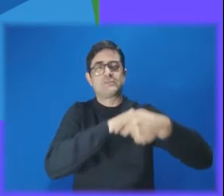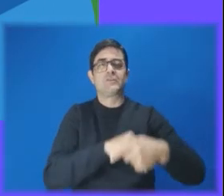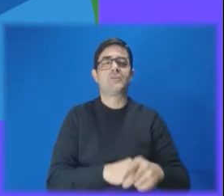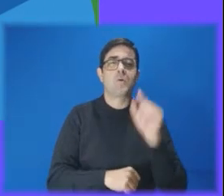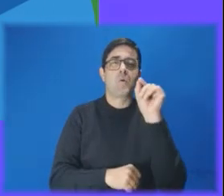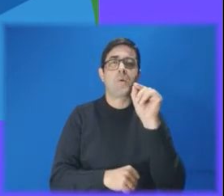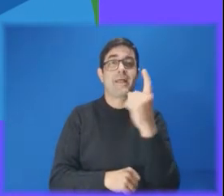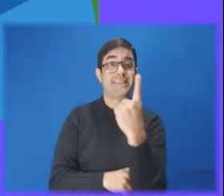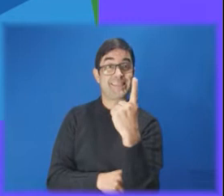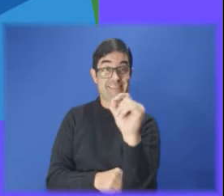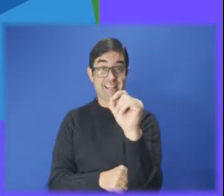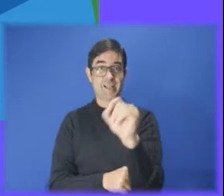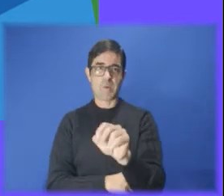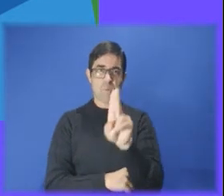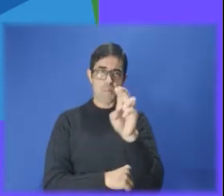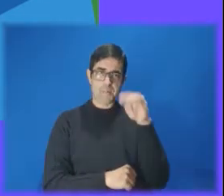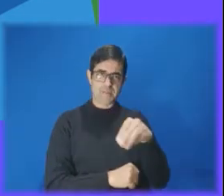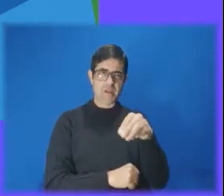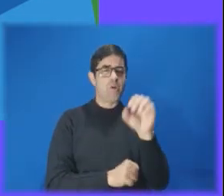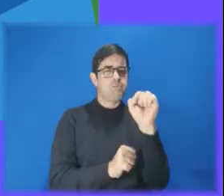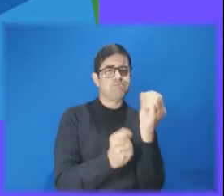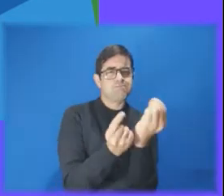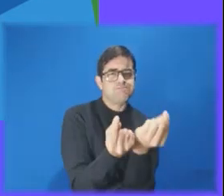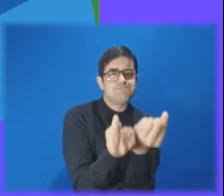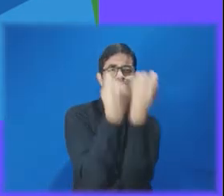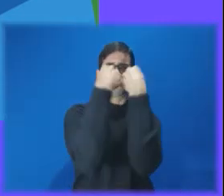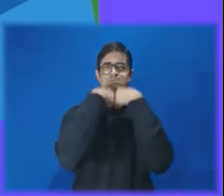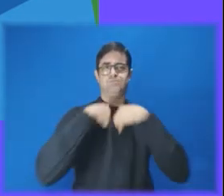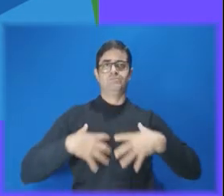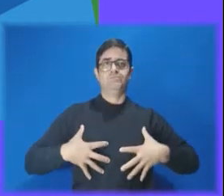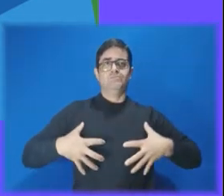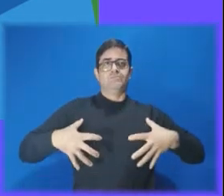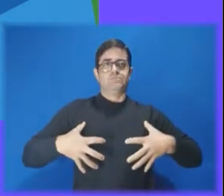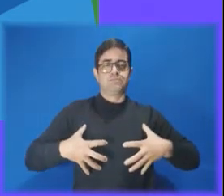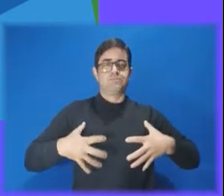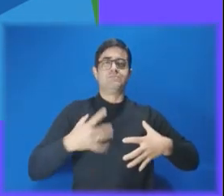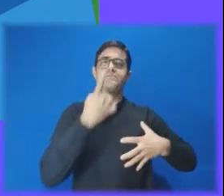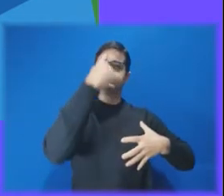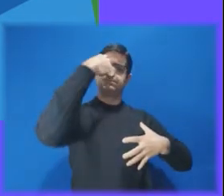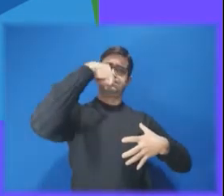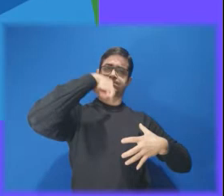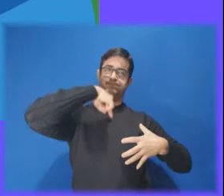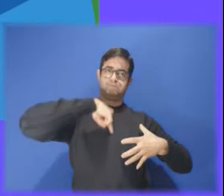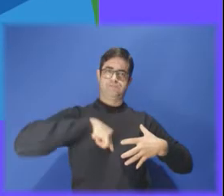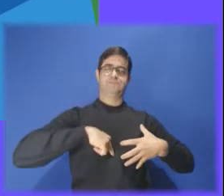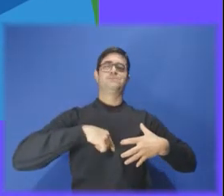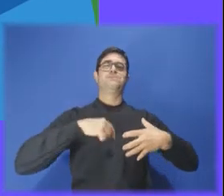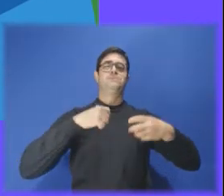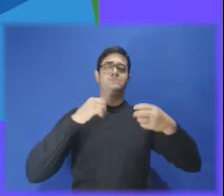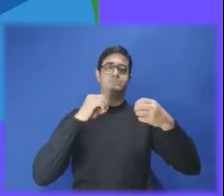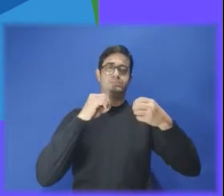ela é feita. Partículas com menos do que 10 micrômetros podem penetrar profundamente no pulmão e podem inclusive chegar nas